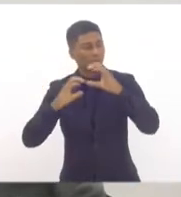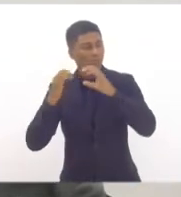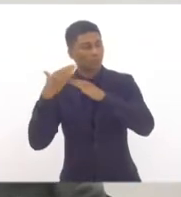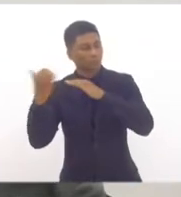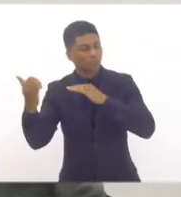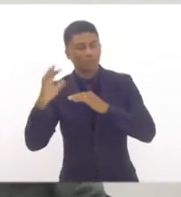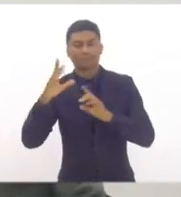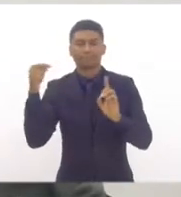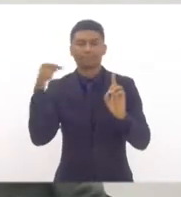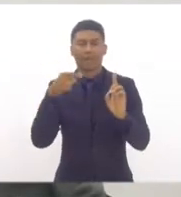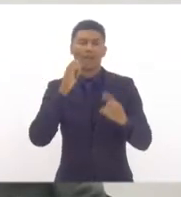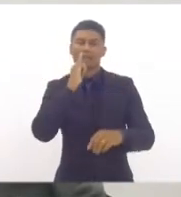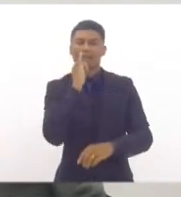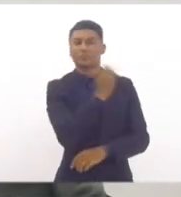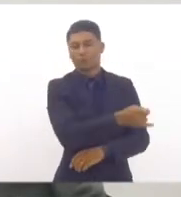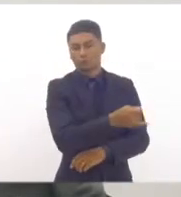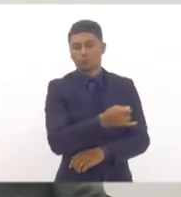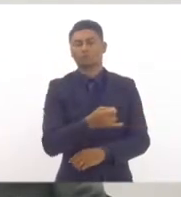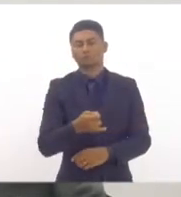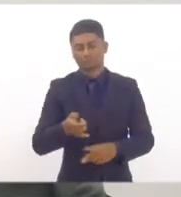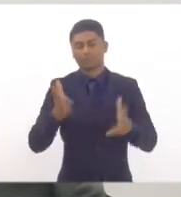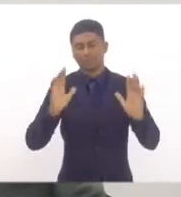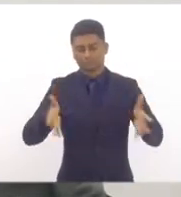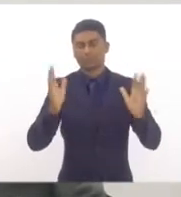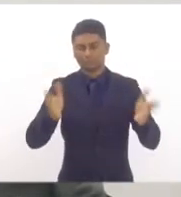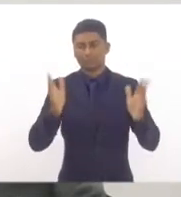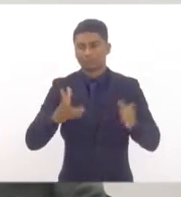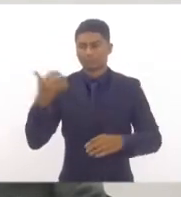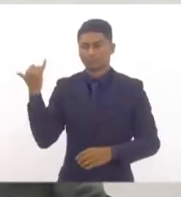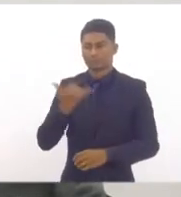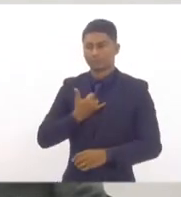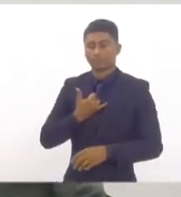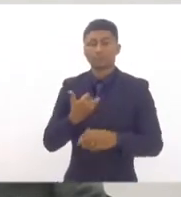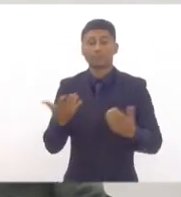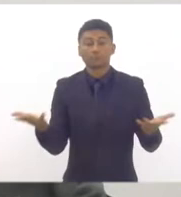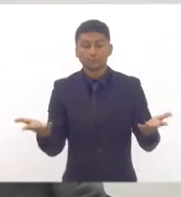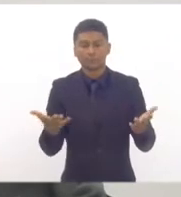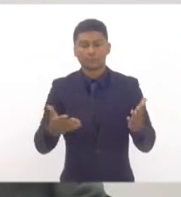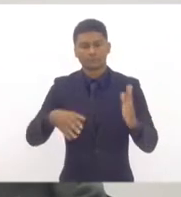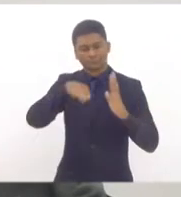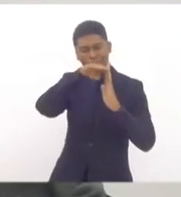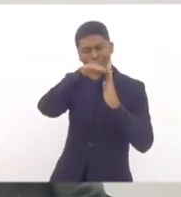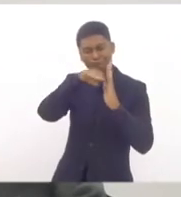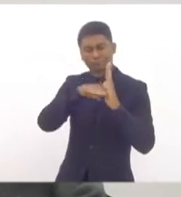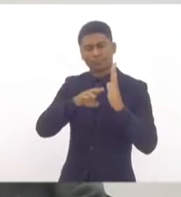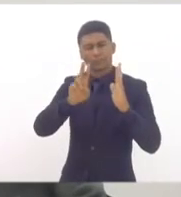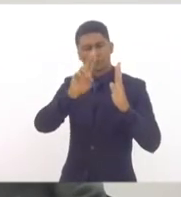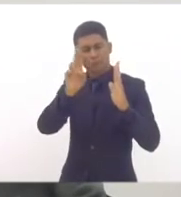e-mail oficial do processo eleitoral. Eu vou ler o nome de todos os candidatos,